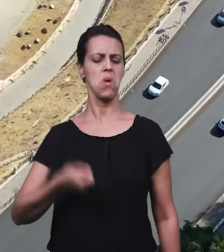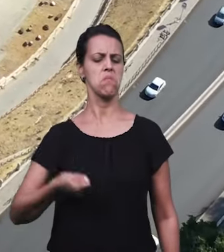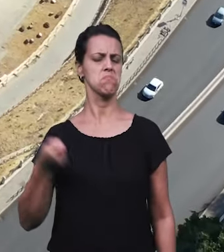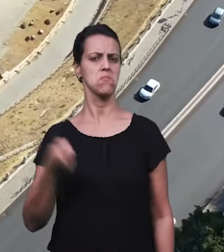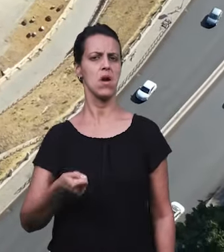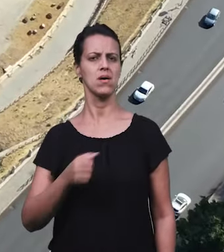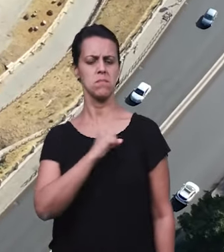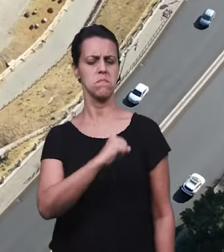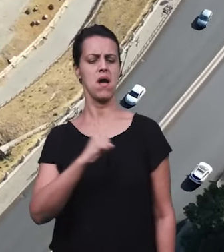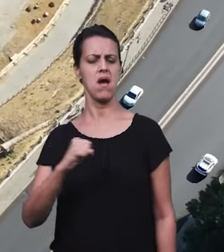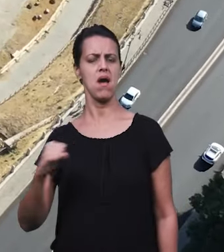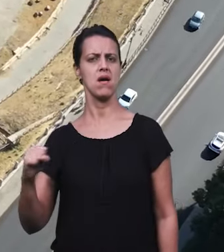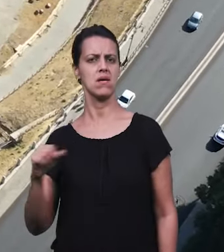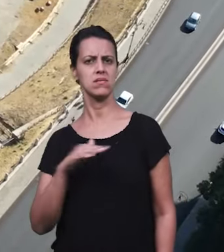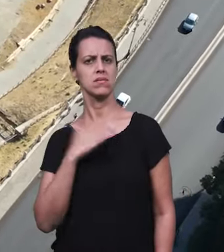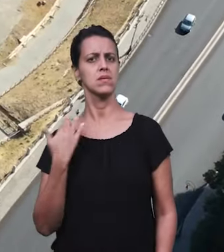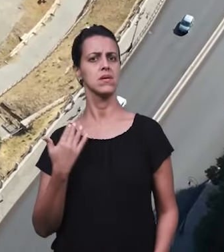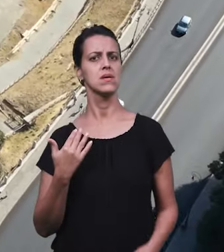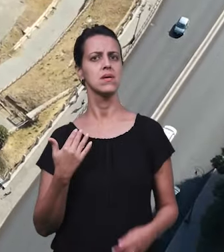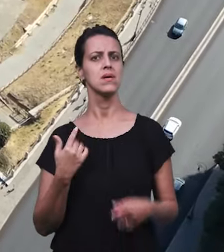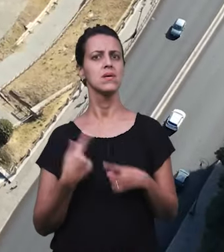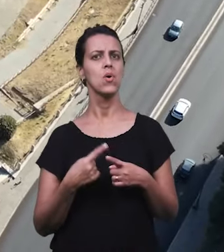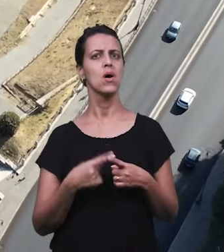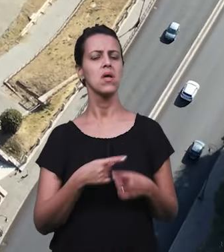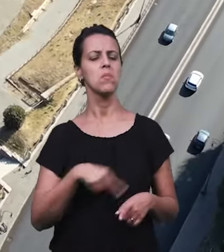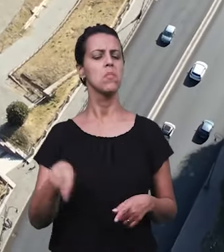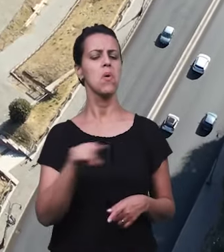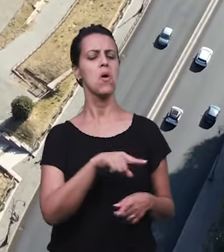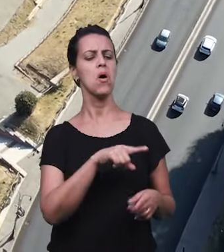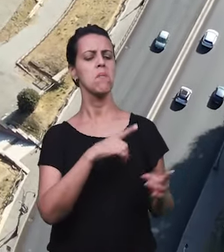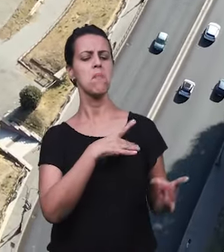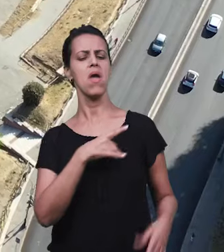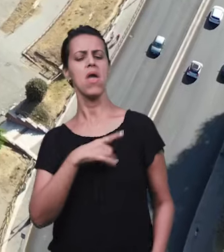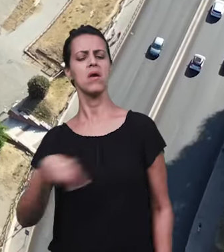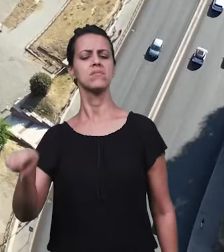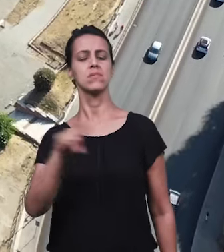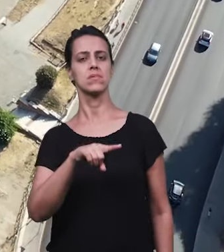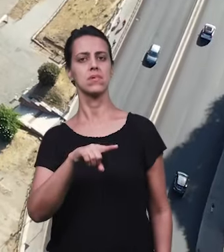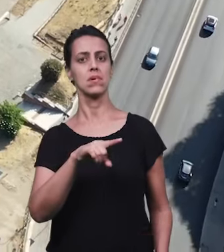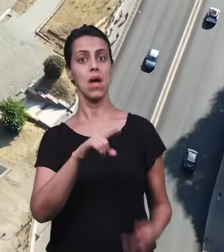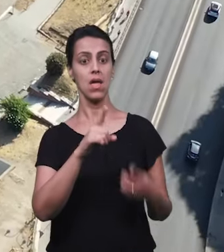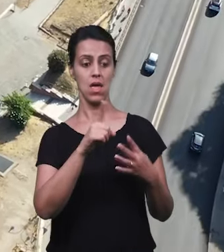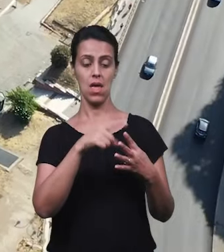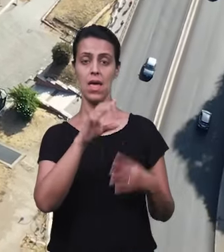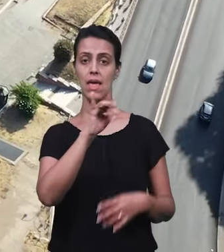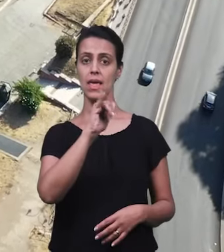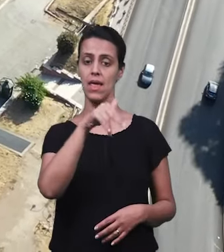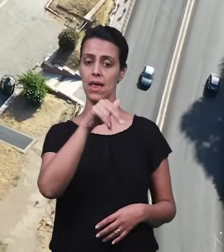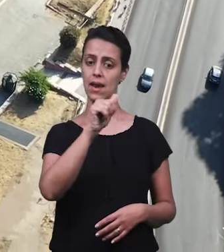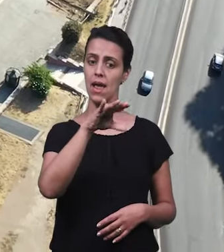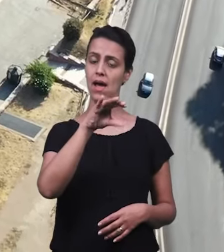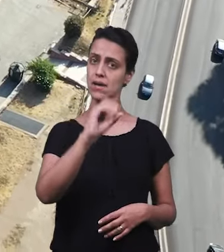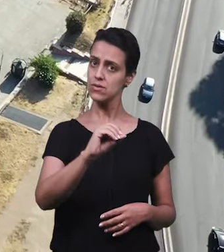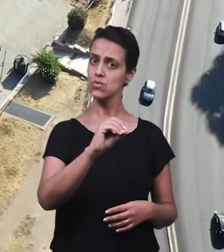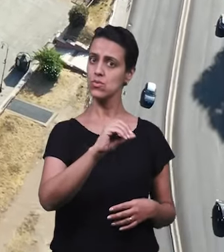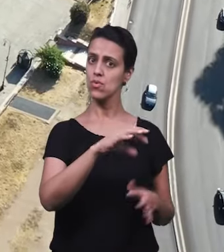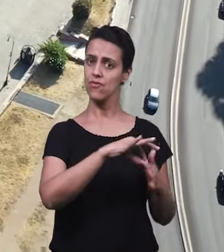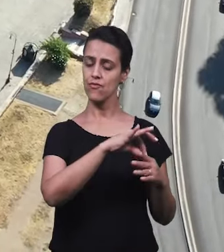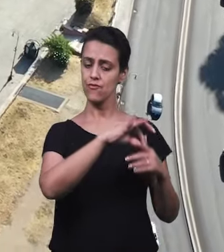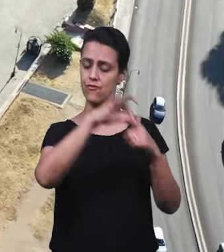ali martirizando e para querer intimidar, colocar temor, então eles levaram o Inácio até Roma,